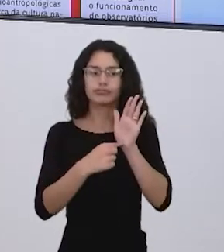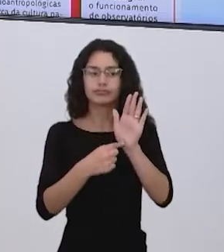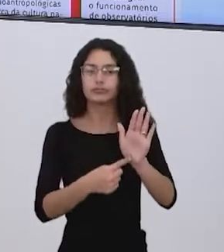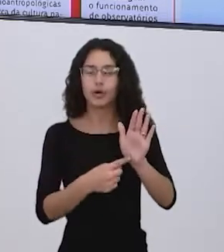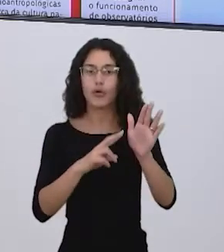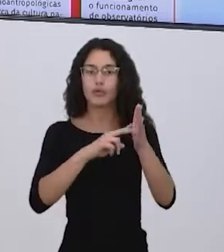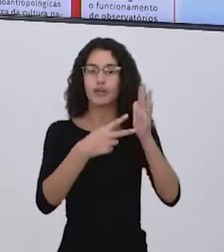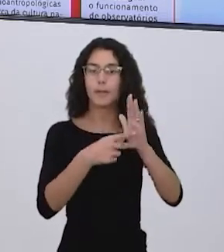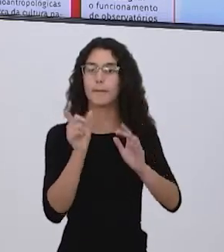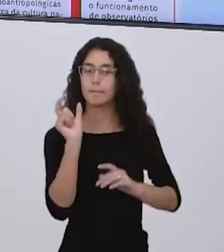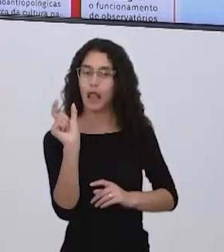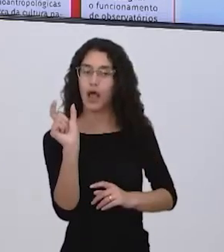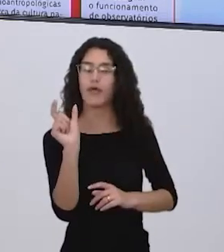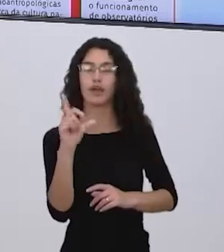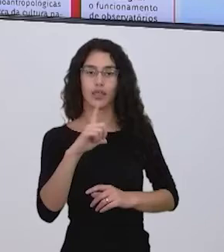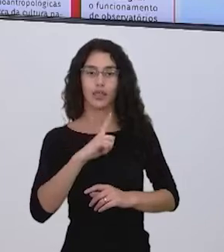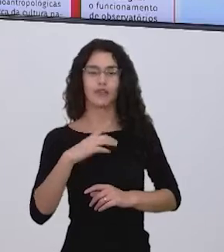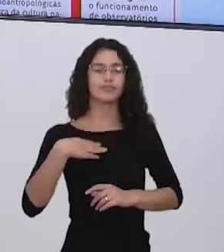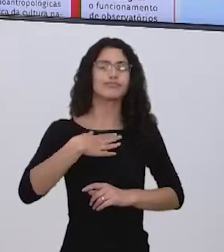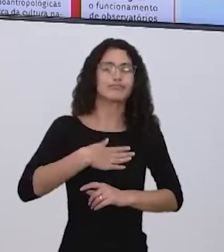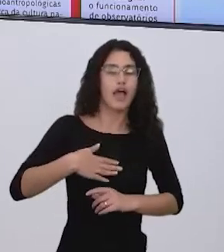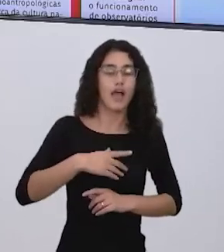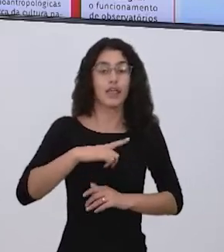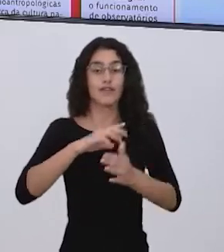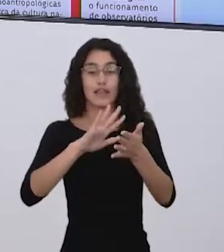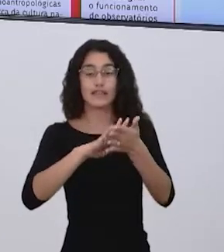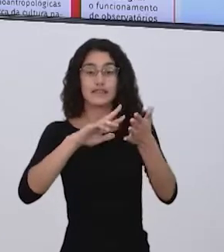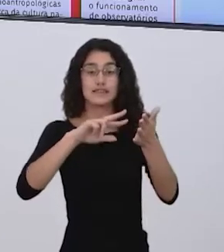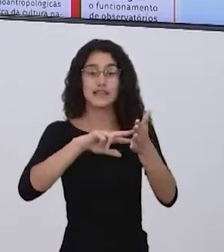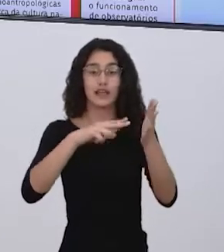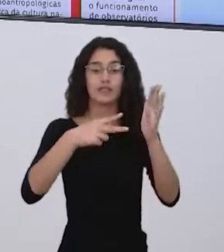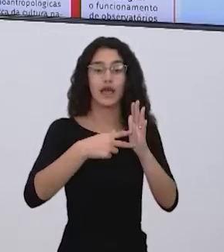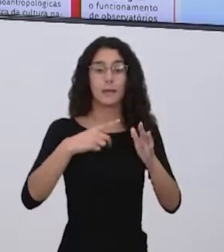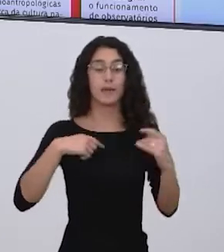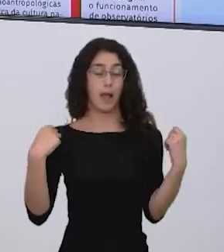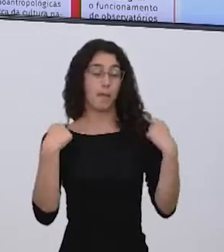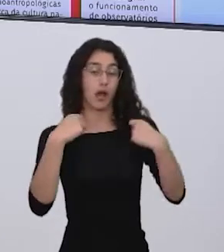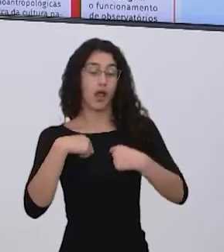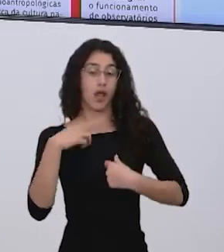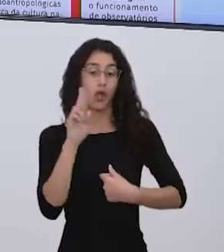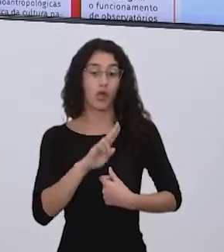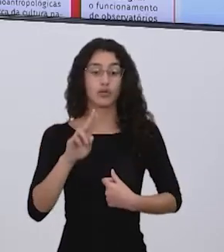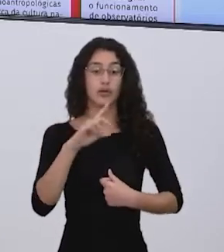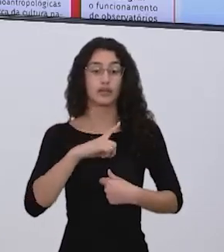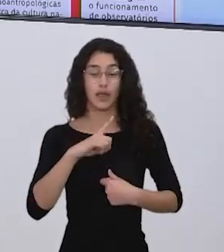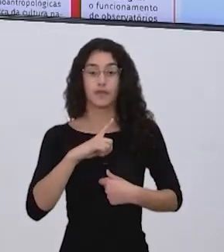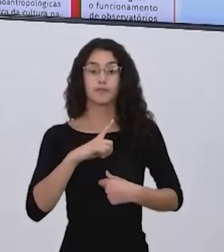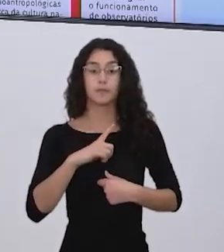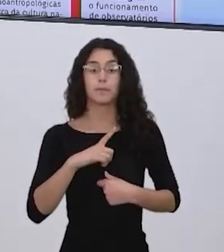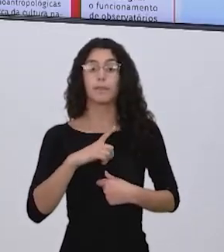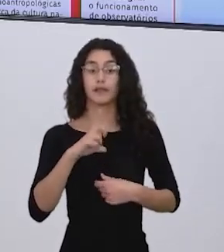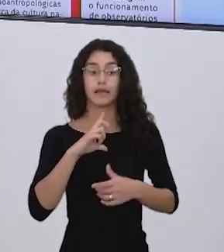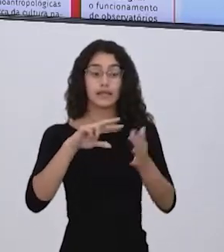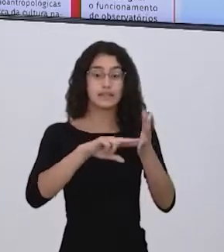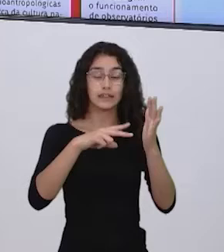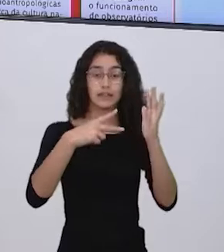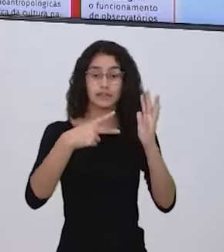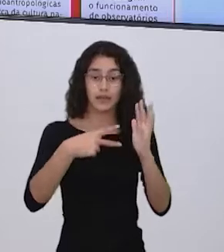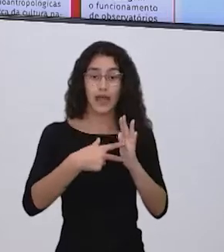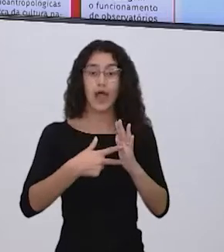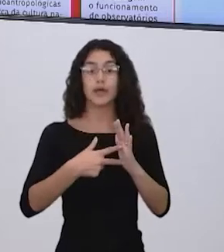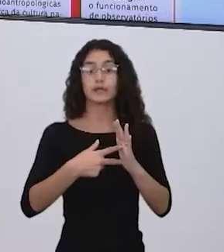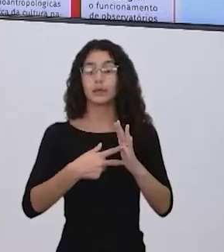significado a essa palavra saudade. A gente deu um significado para essa camiseta que eu tô usando, para essa camisa. A gente dá